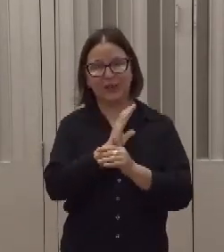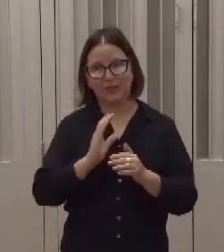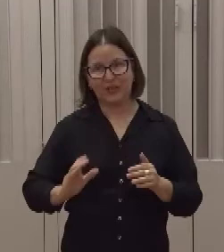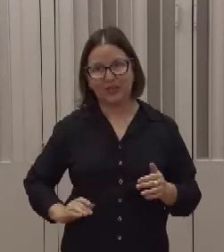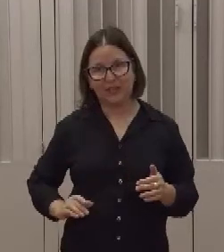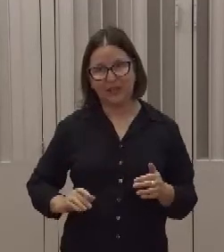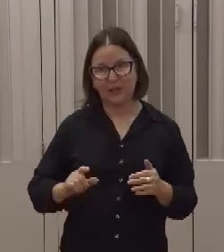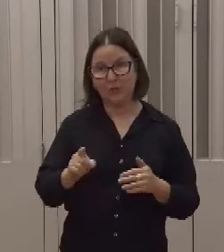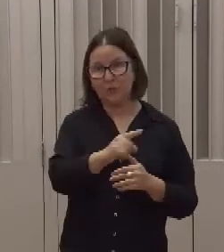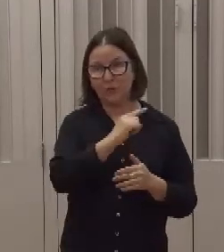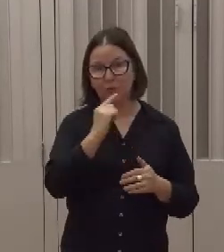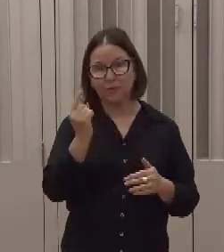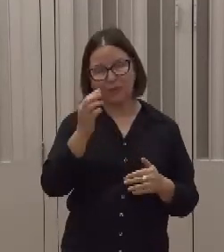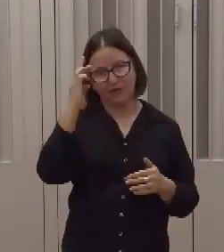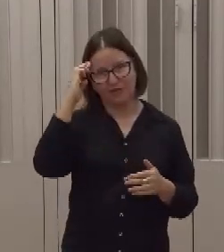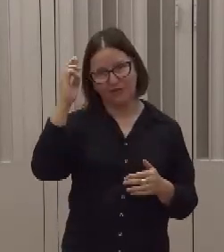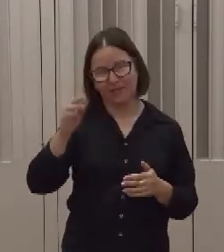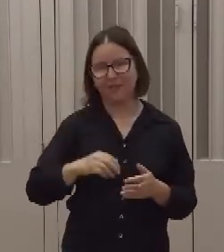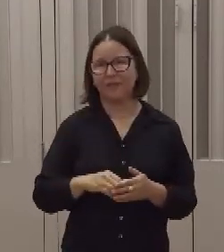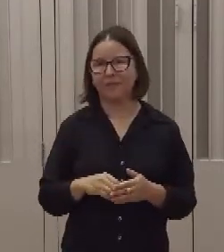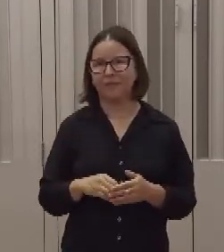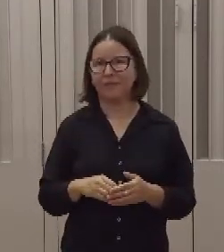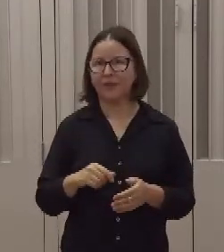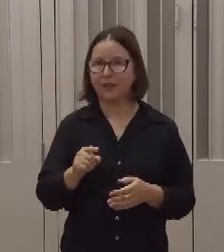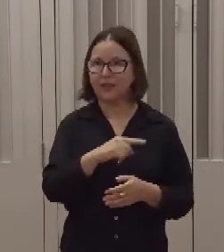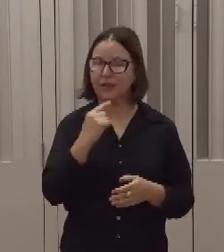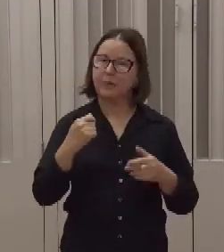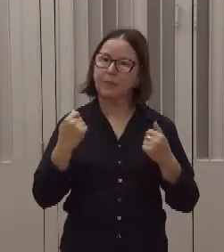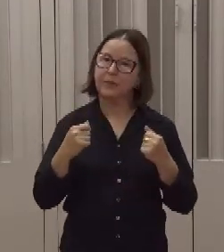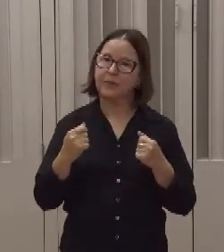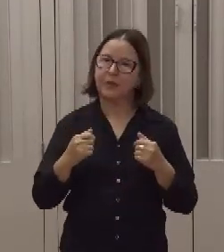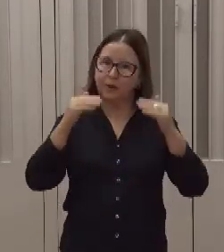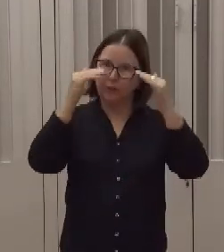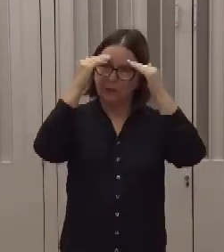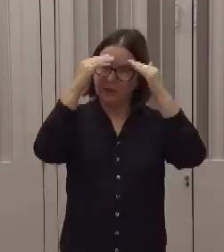E nós devíamos estar dizendo sim, Senhor, para Ele.